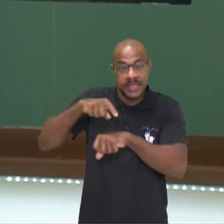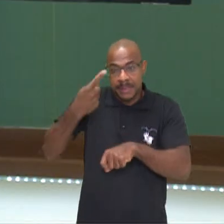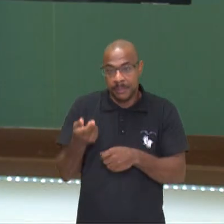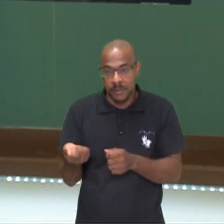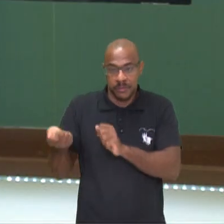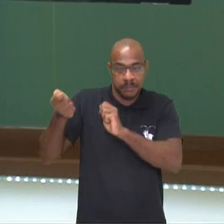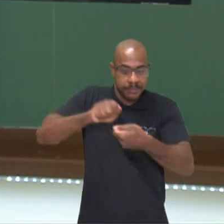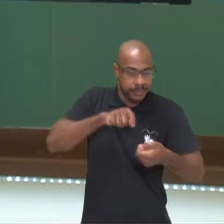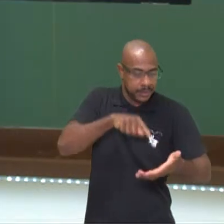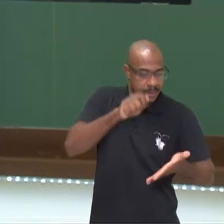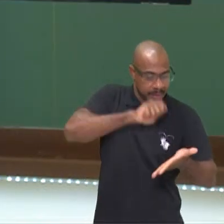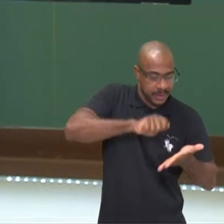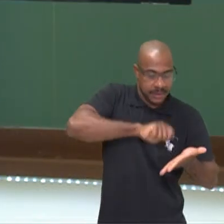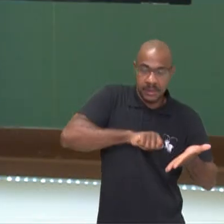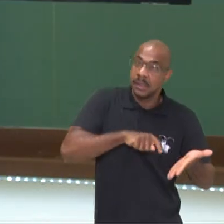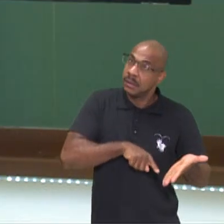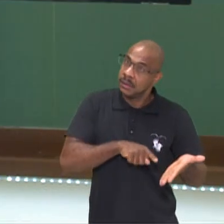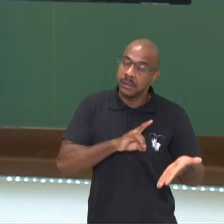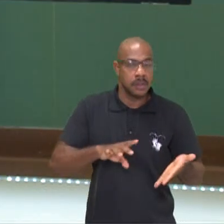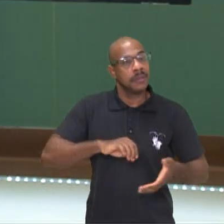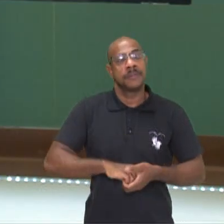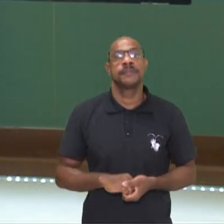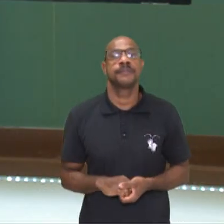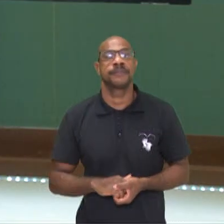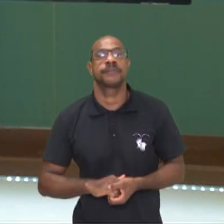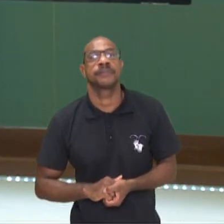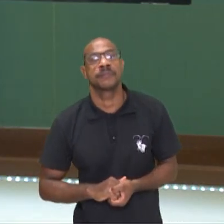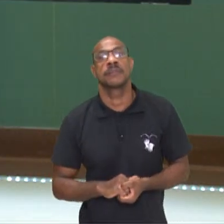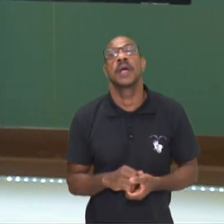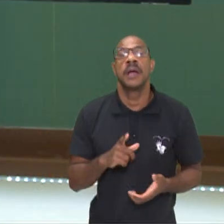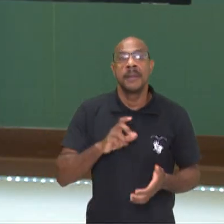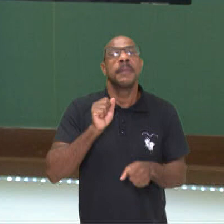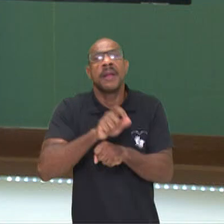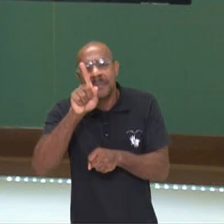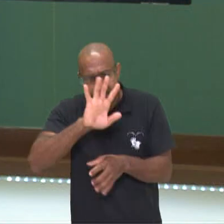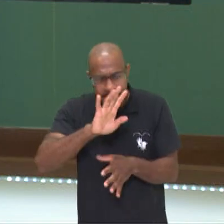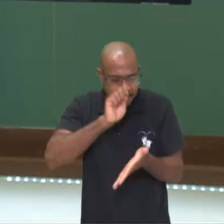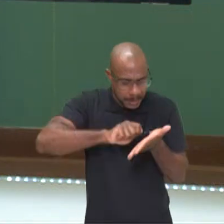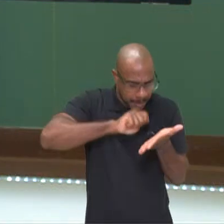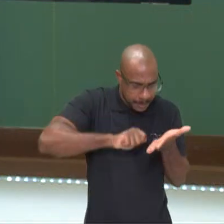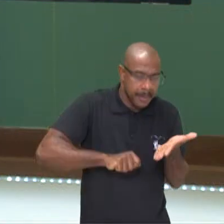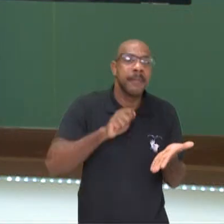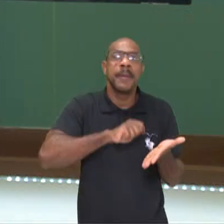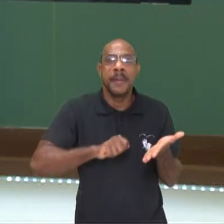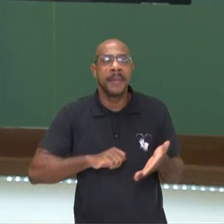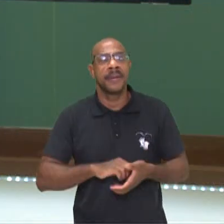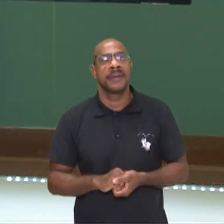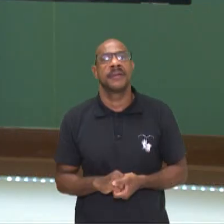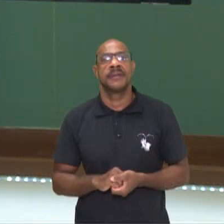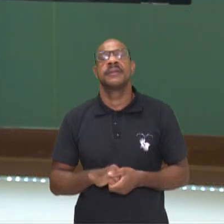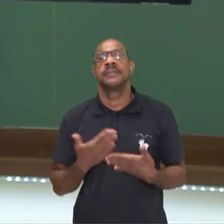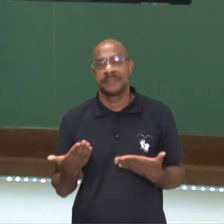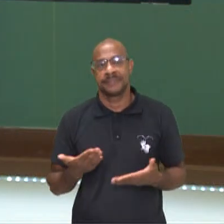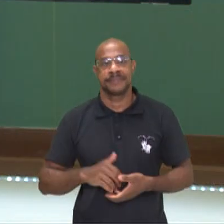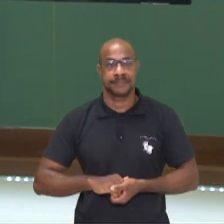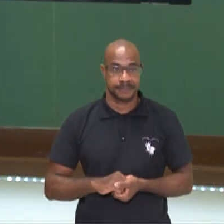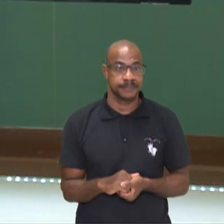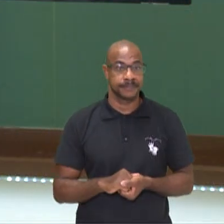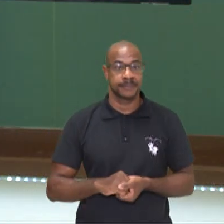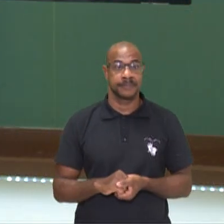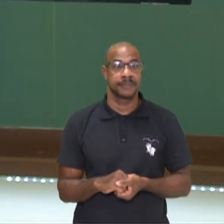mais solta mais fácil de seguir se você for falou Pera aí que eu vou anotar Pera aí que eu vou anotar perde um pouco a